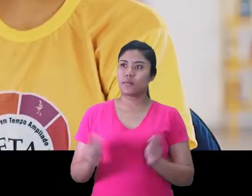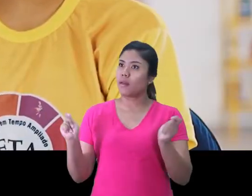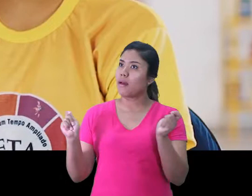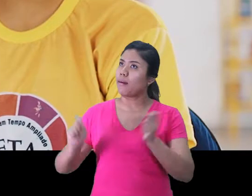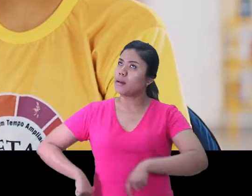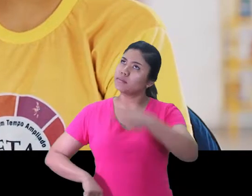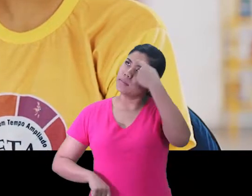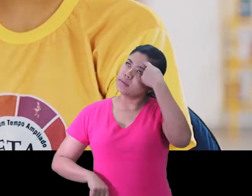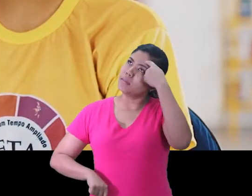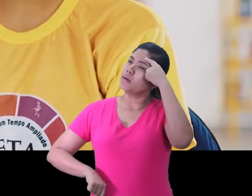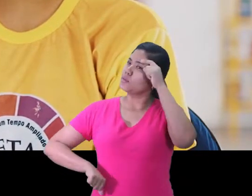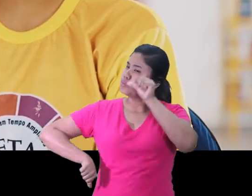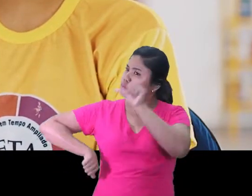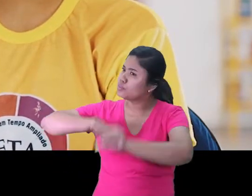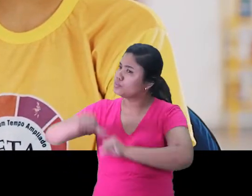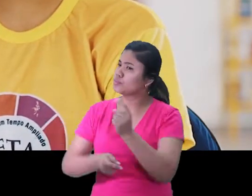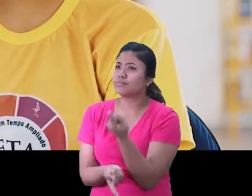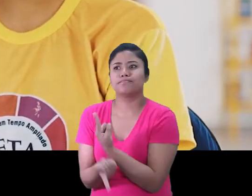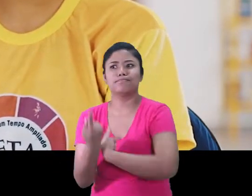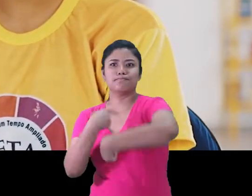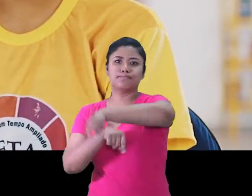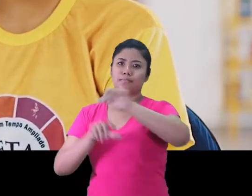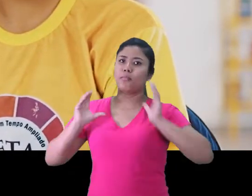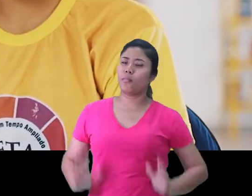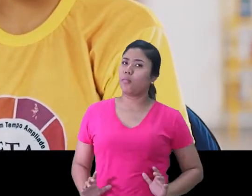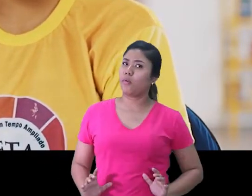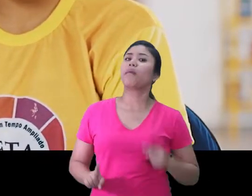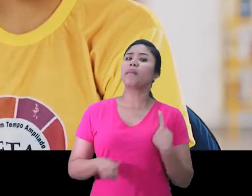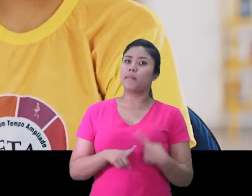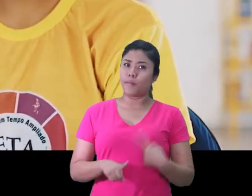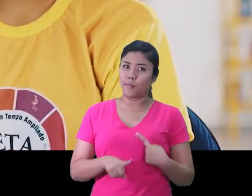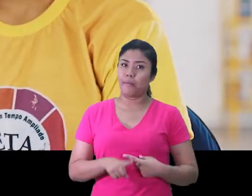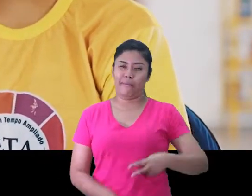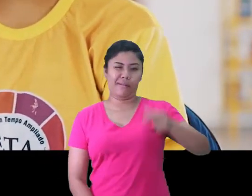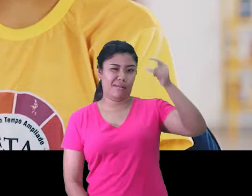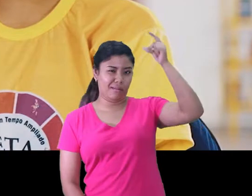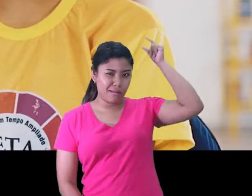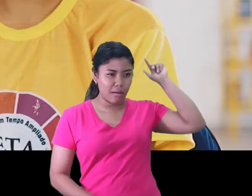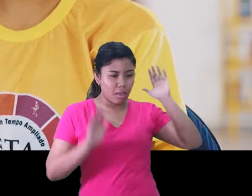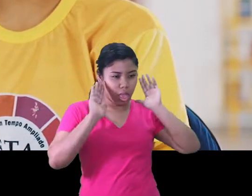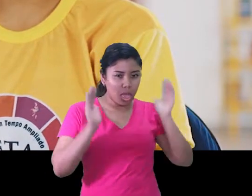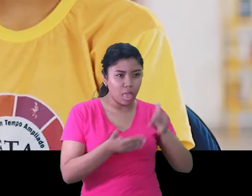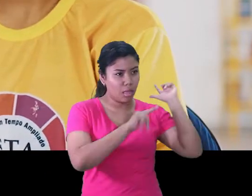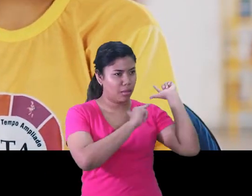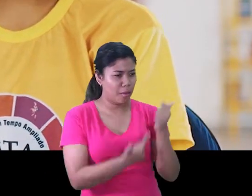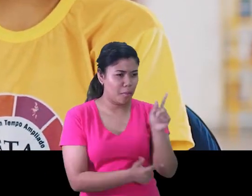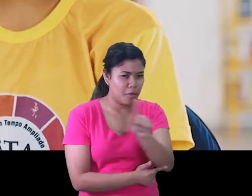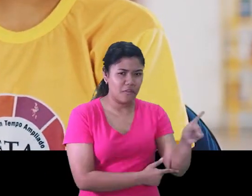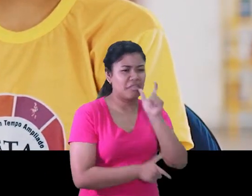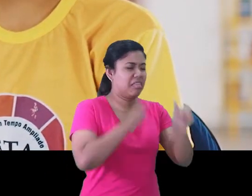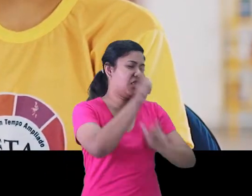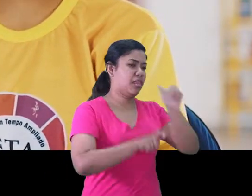A capacidade das pessoas foi mudando, tipo, o comportamento nosso mudou muito, bastante, porque quando aqui era abandonado, aqui